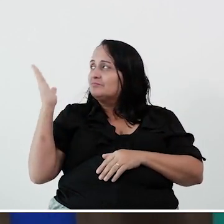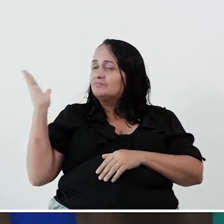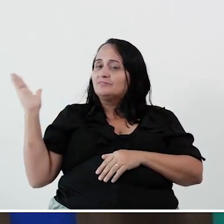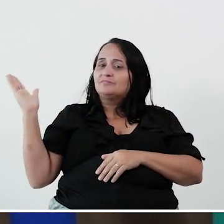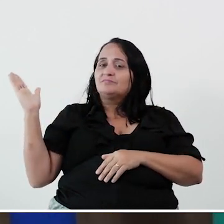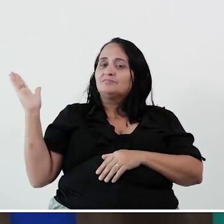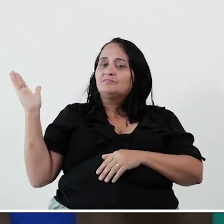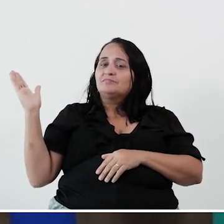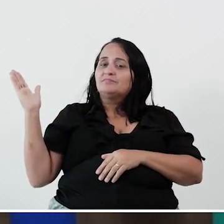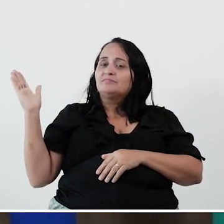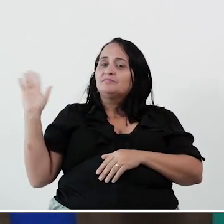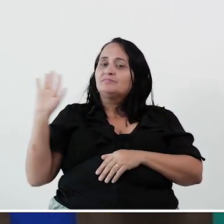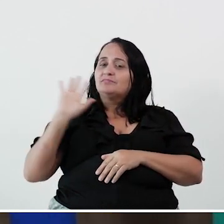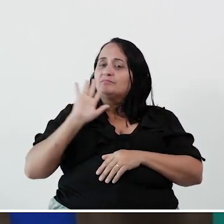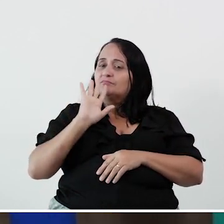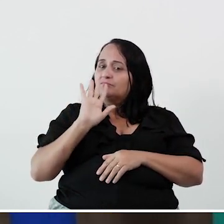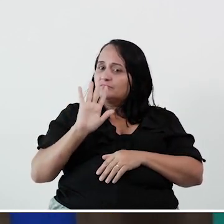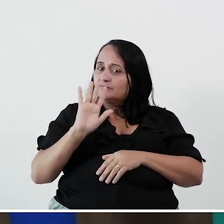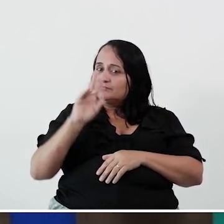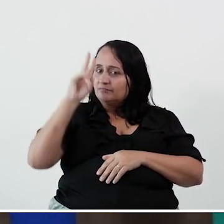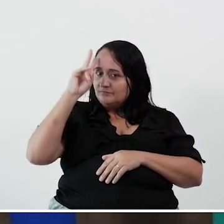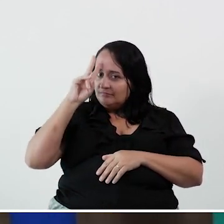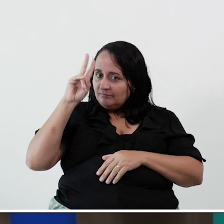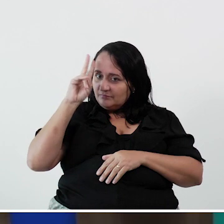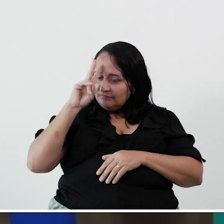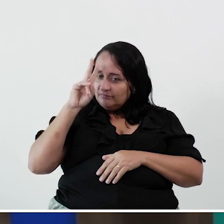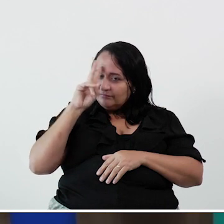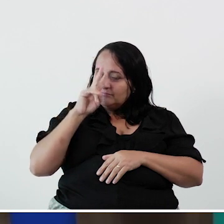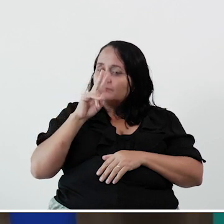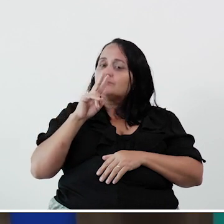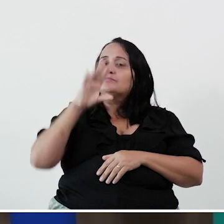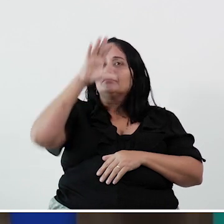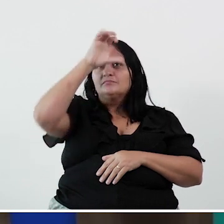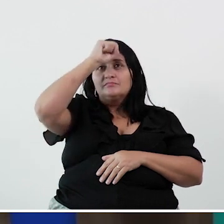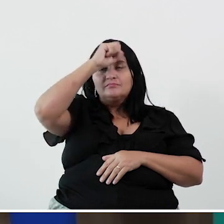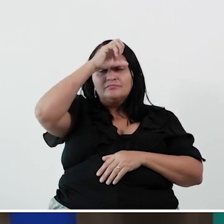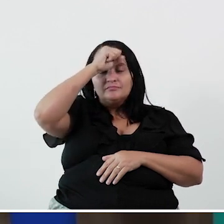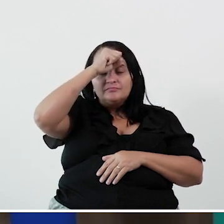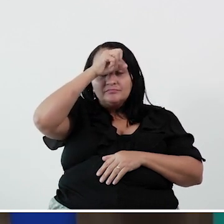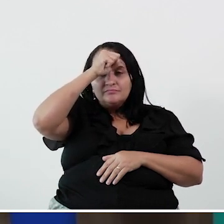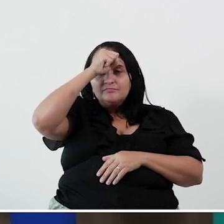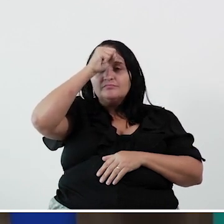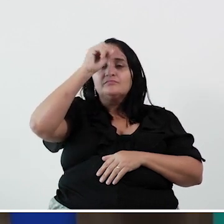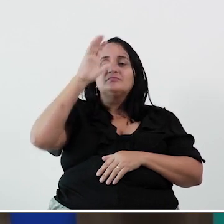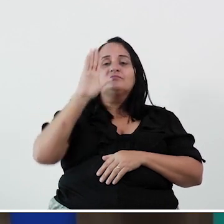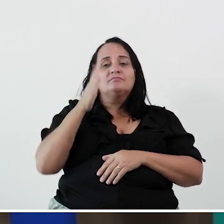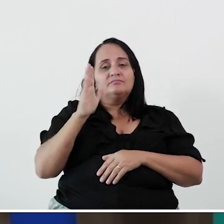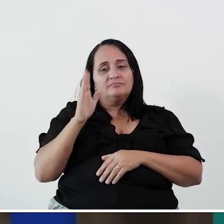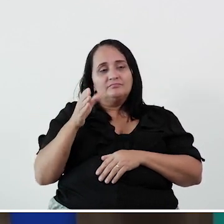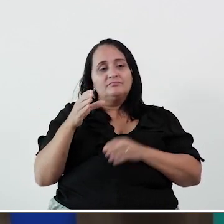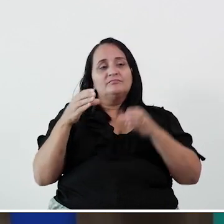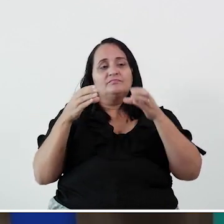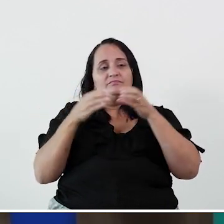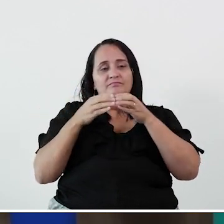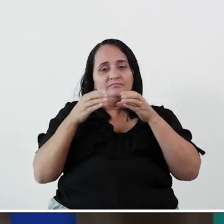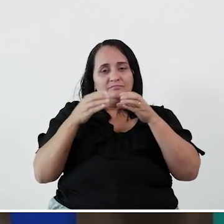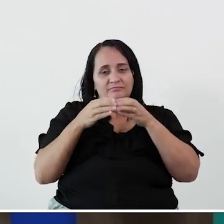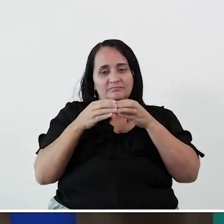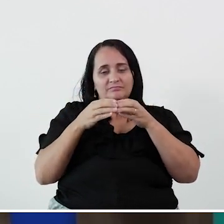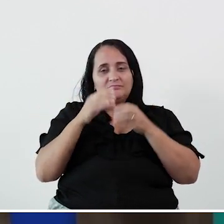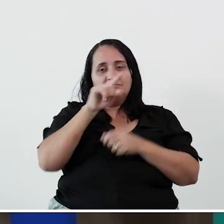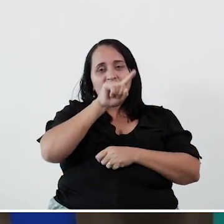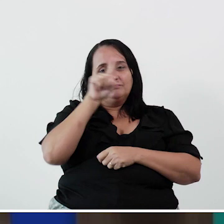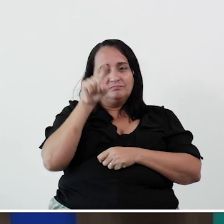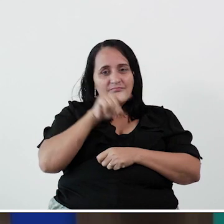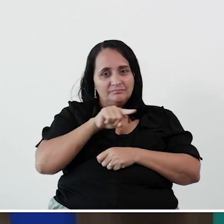em consideração aquelas propriedades operatórias que nós aprendemos com o conjunto dos números inteiros. Se